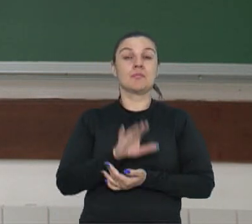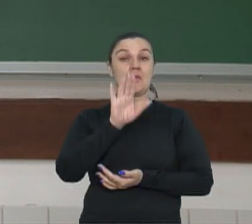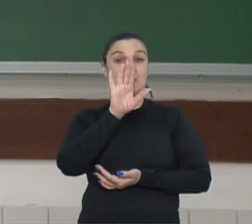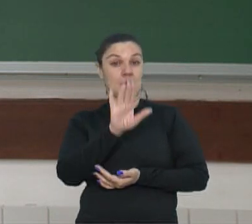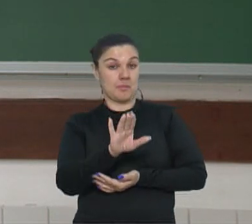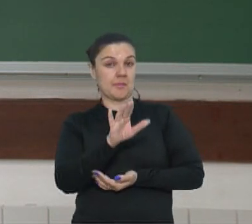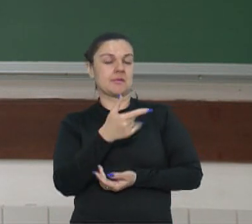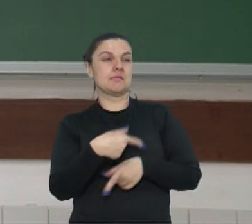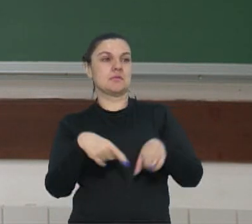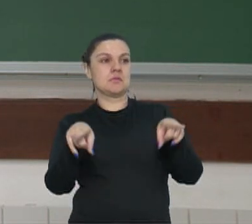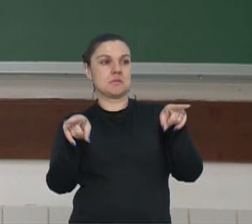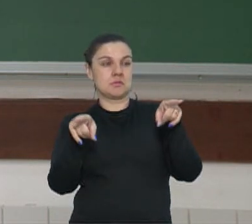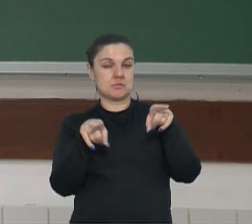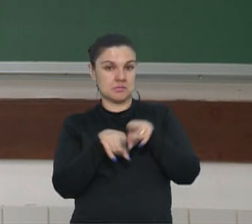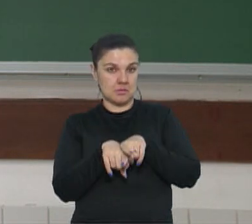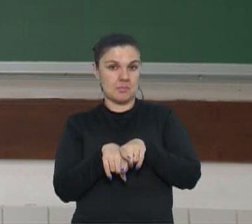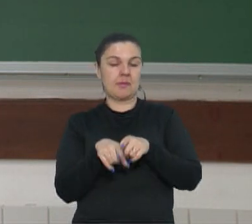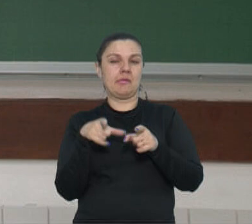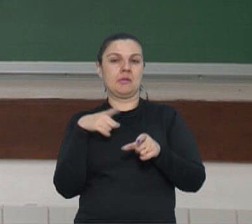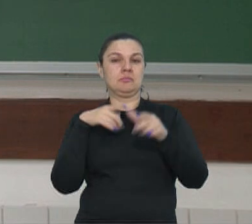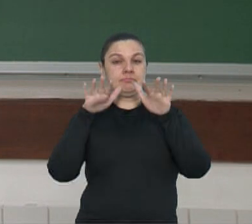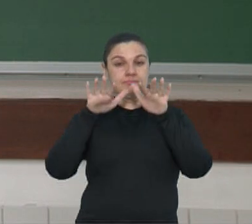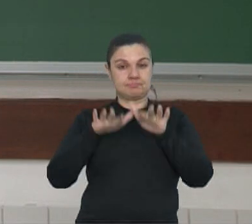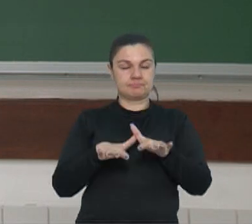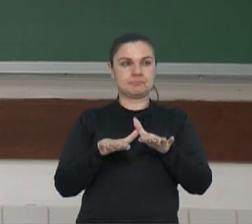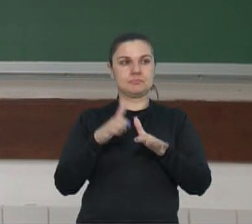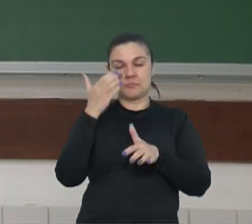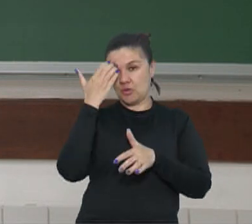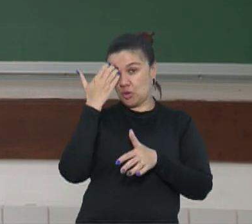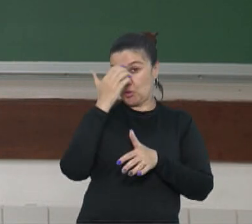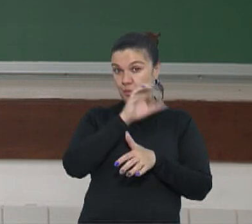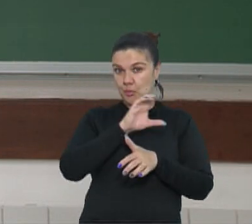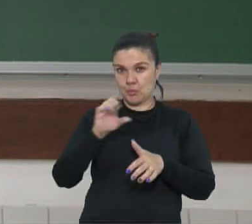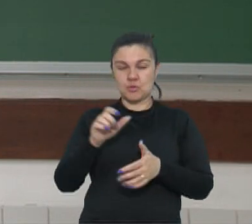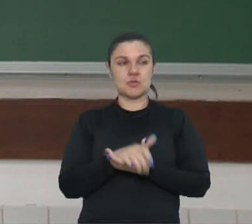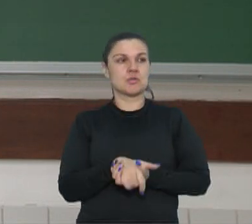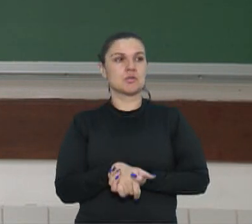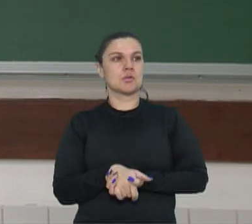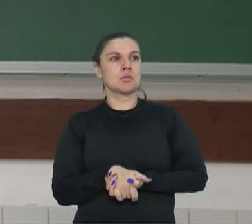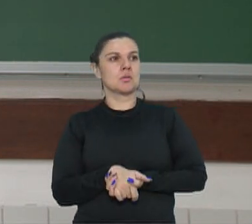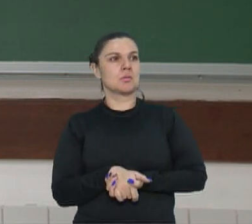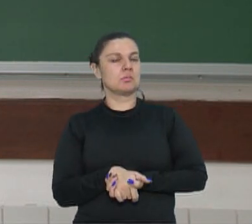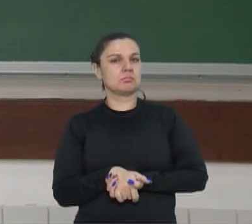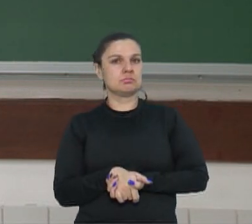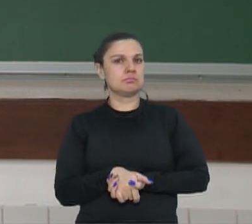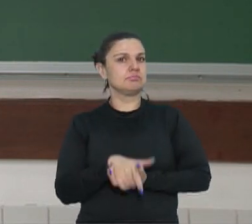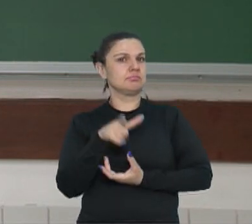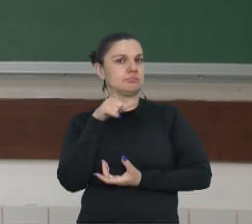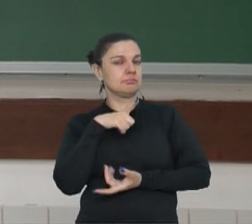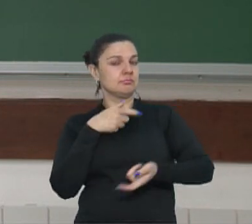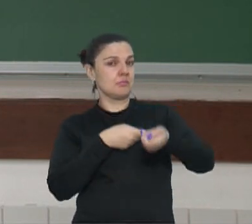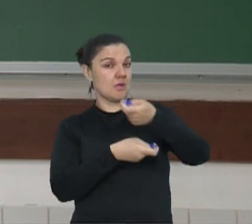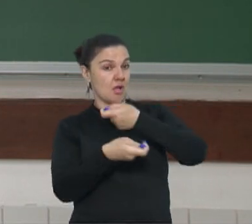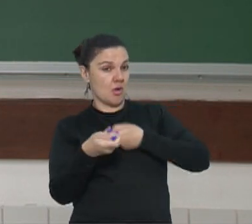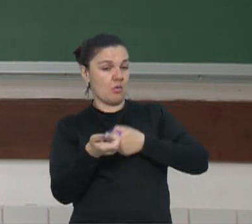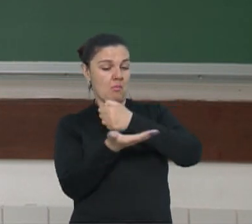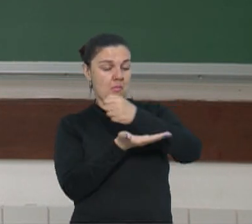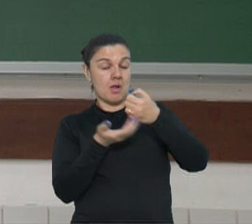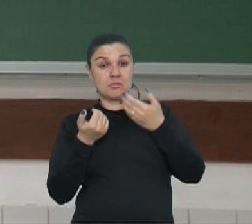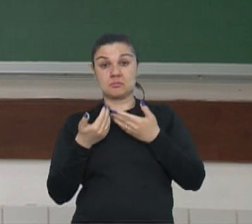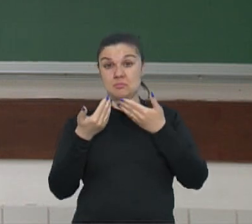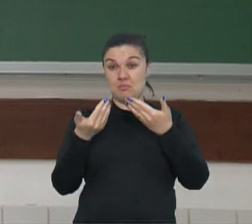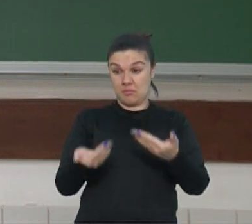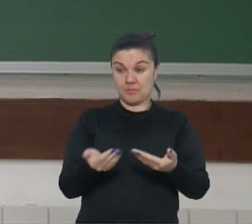Mas nós temos aqui depósitos incríveis e essa região de Curitiba, do estado, desculpem, ela tem uma economia praticamente baseada nisso. O que essas